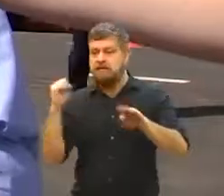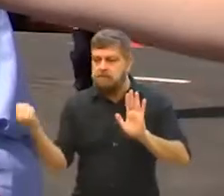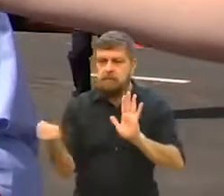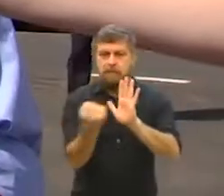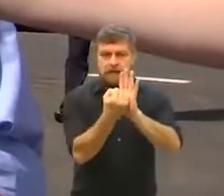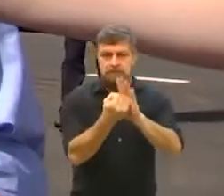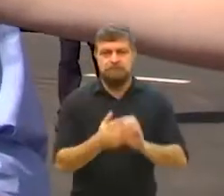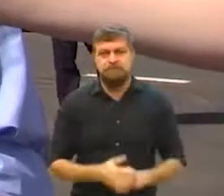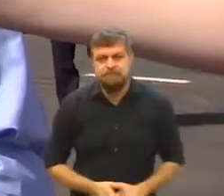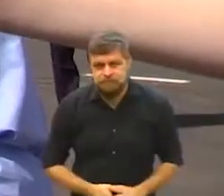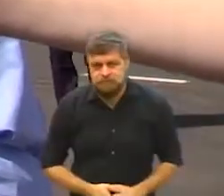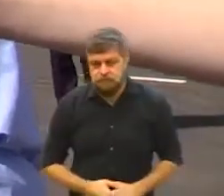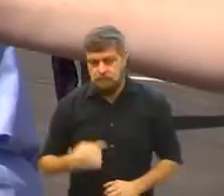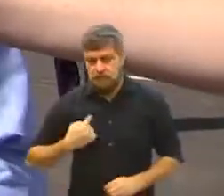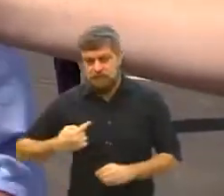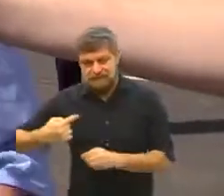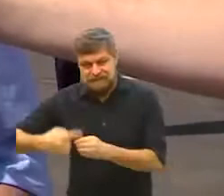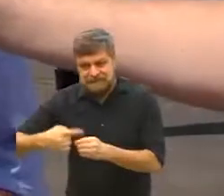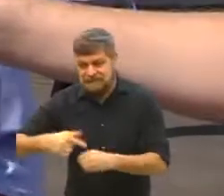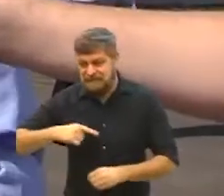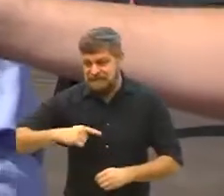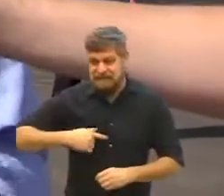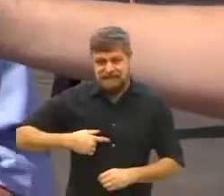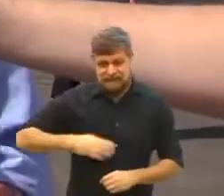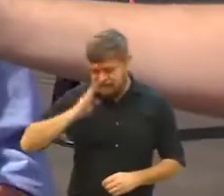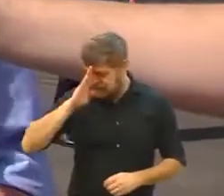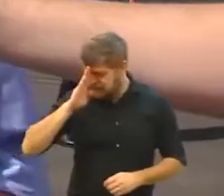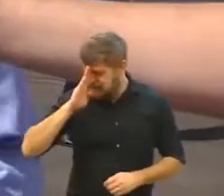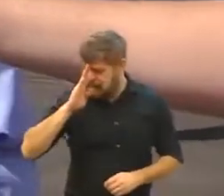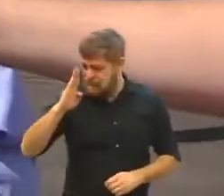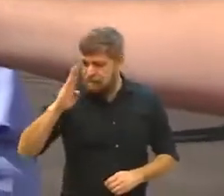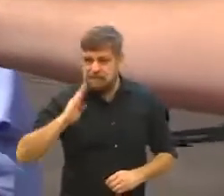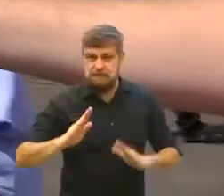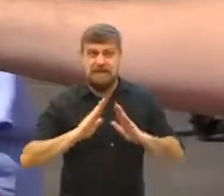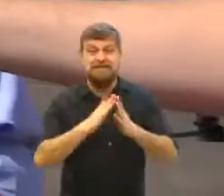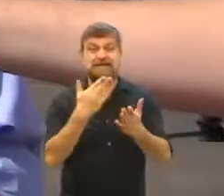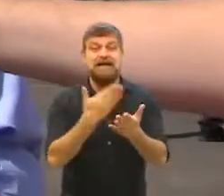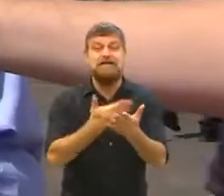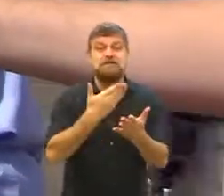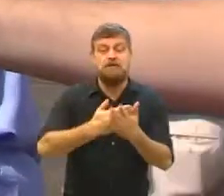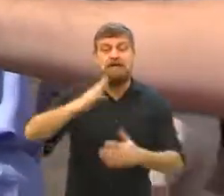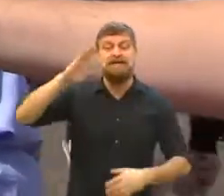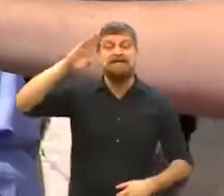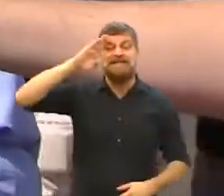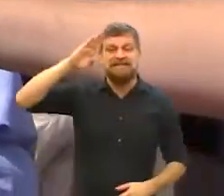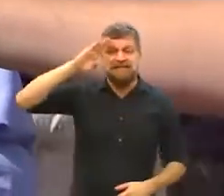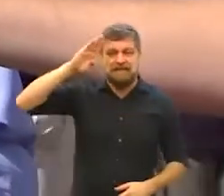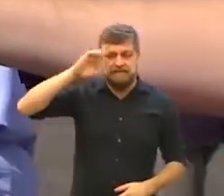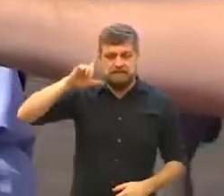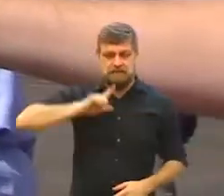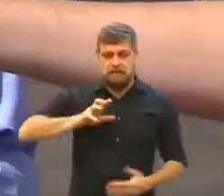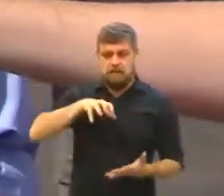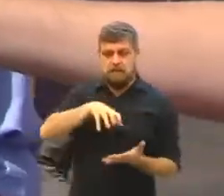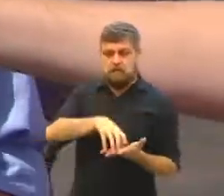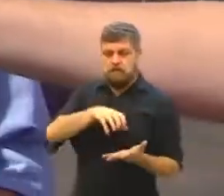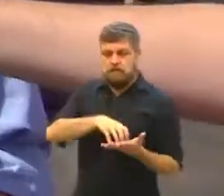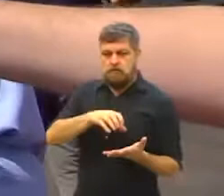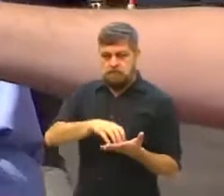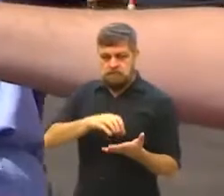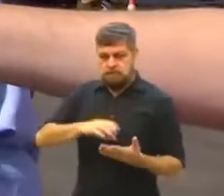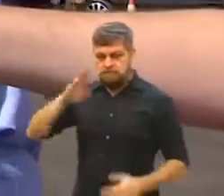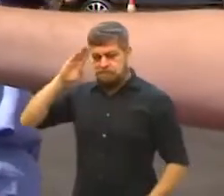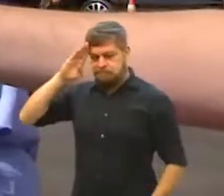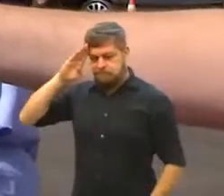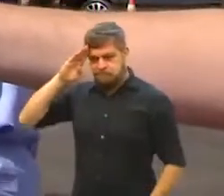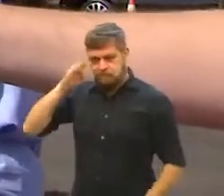da cidade Campinas é uma das cidades que têm as uma das principais unidades do exército brasileiro escola de cabeça